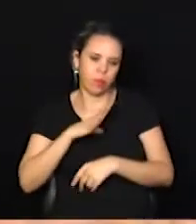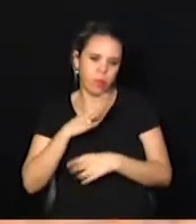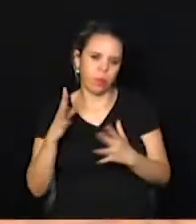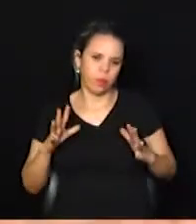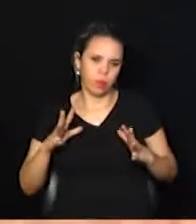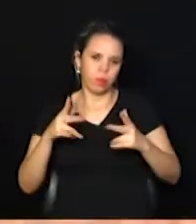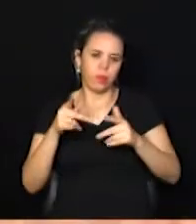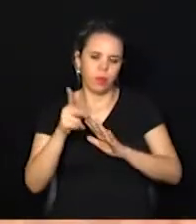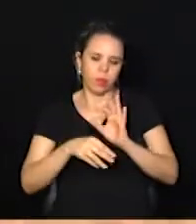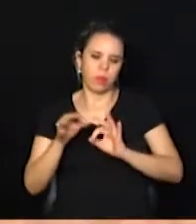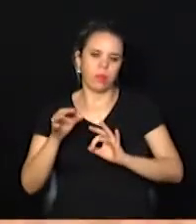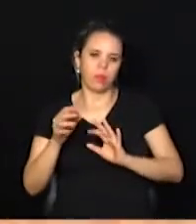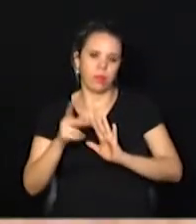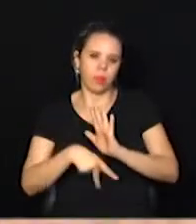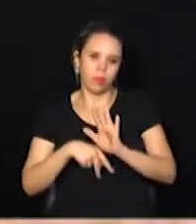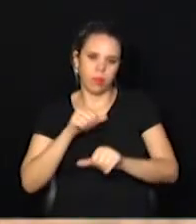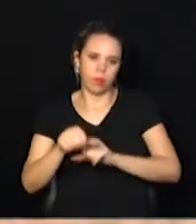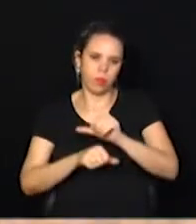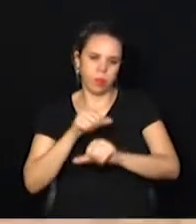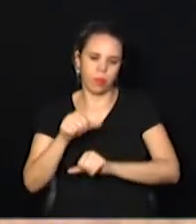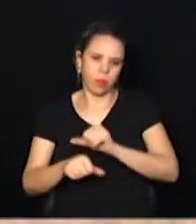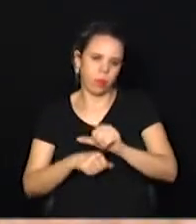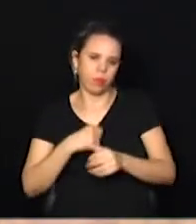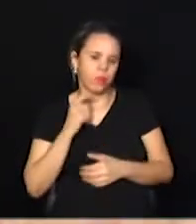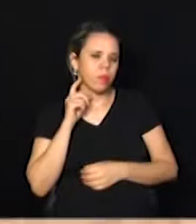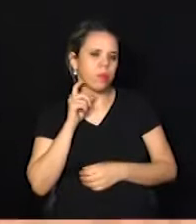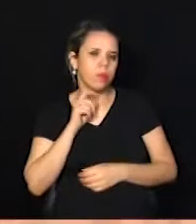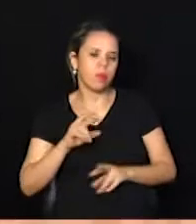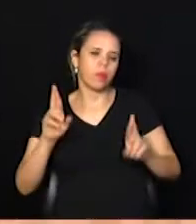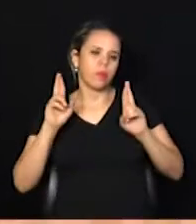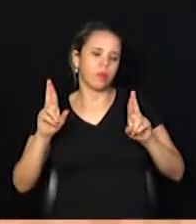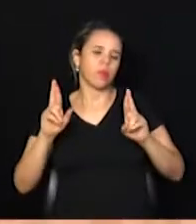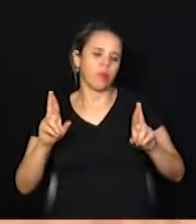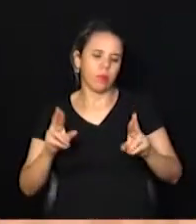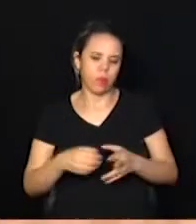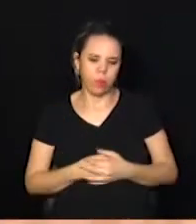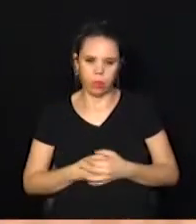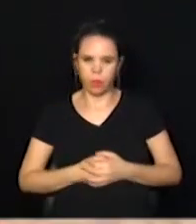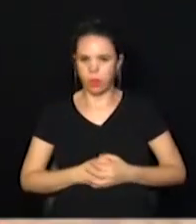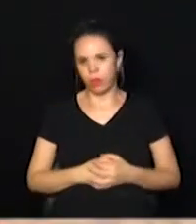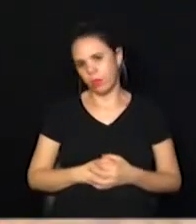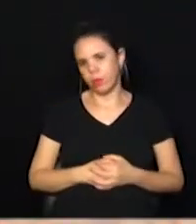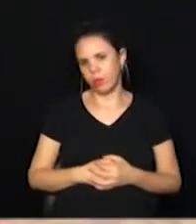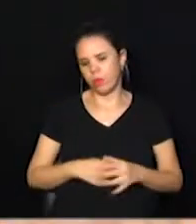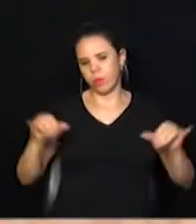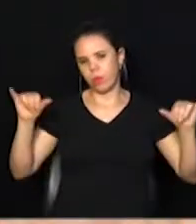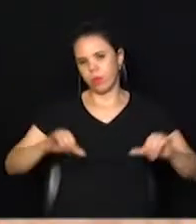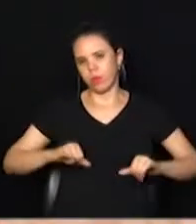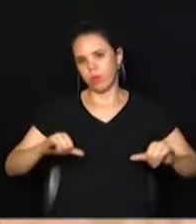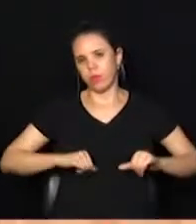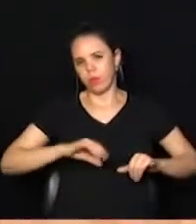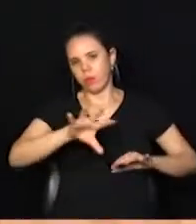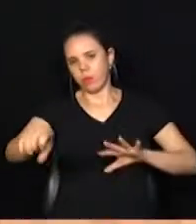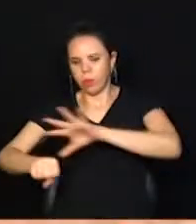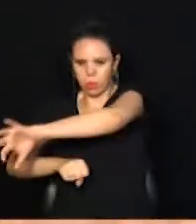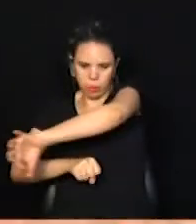torno de um projeto de mudança, em torno de um projeto de esperança para a cidade de Campinas, e que sofreu um golpe muito duro,